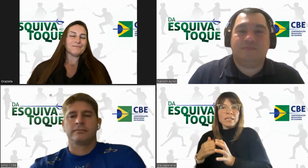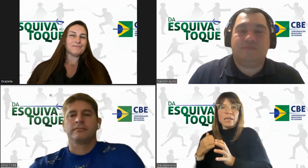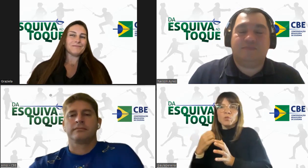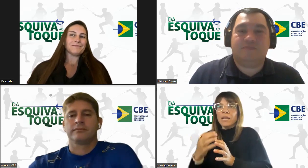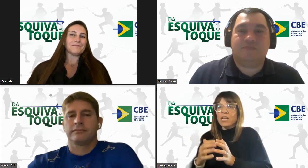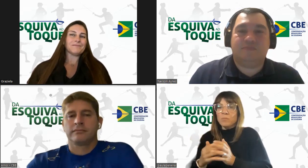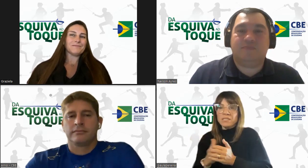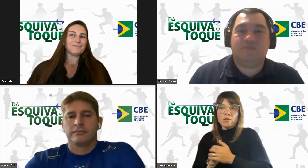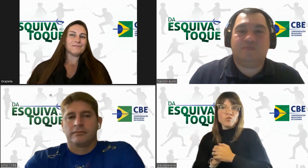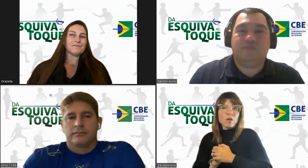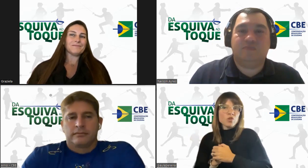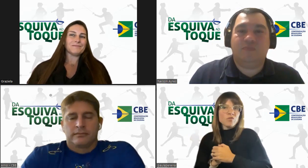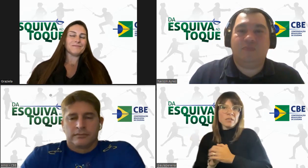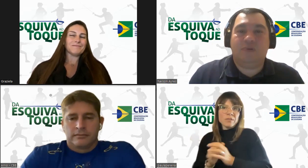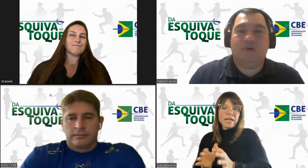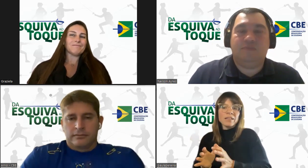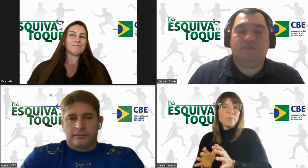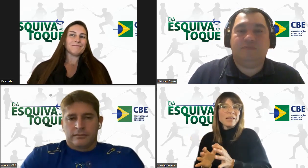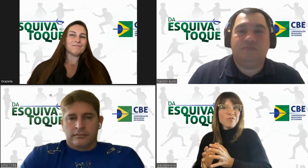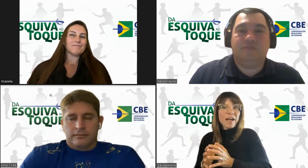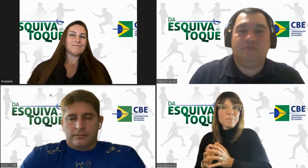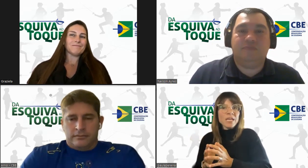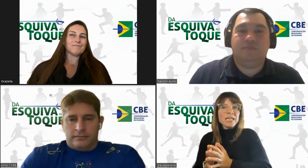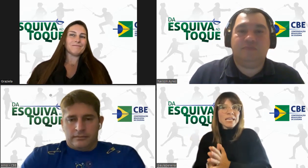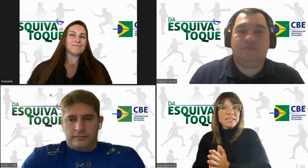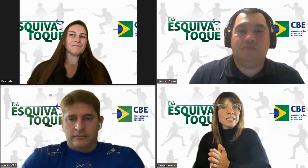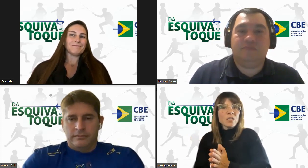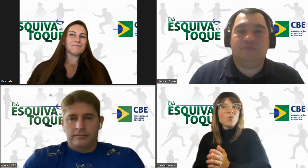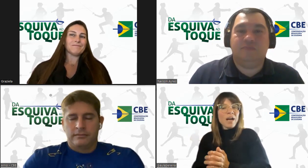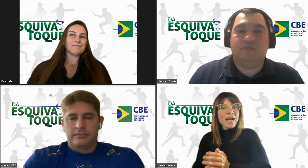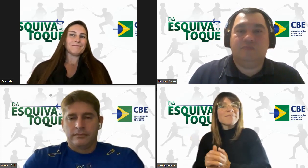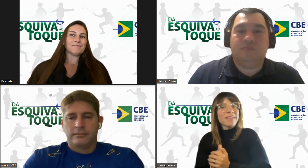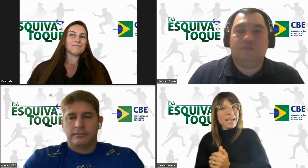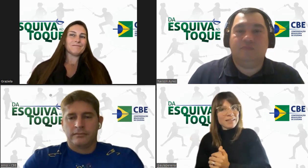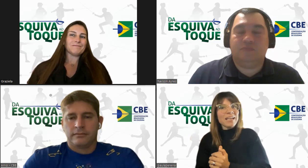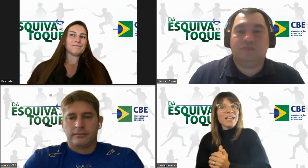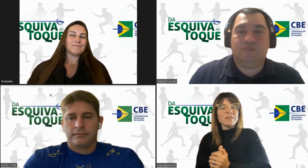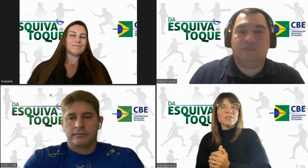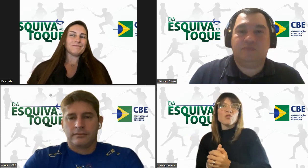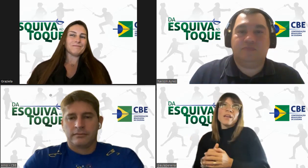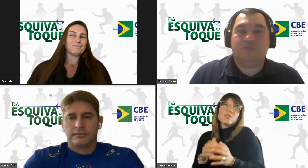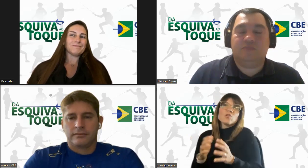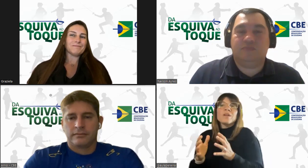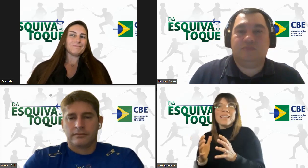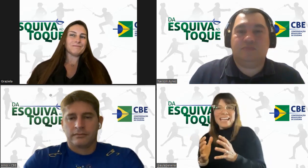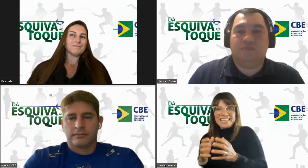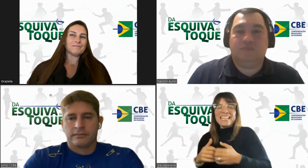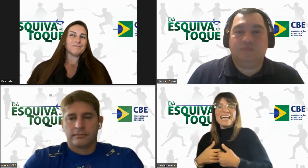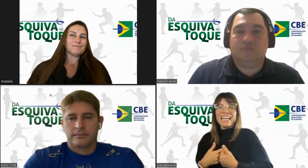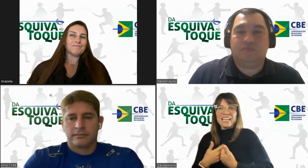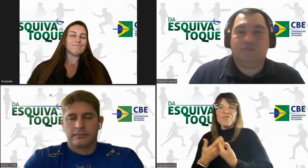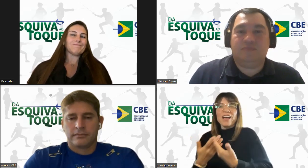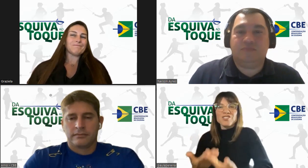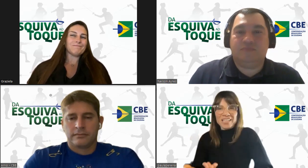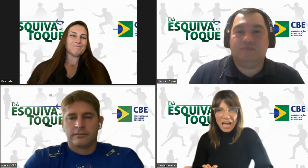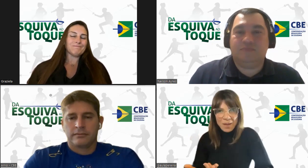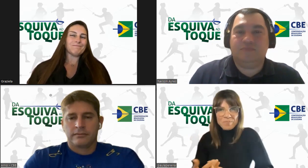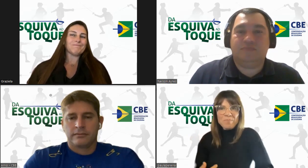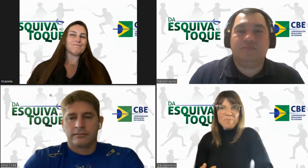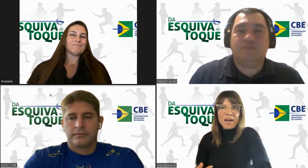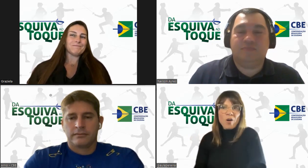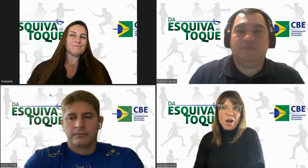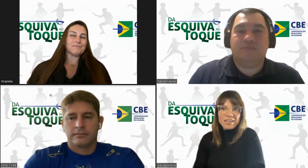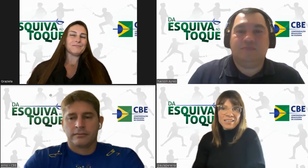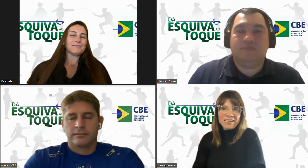eu vou pagar o atleta remunerado mas se ele não tiver uma motivação interna também não vai então a interna se eu tiver que escolher né aquela que vai